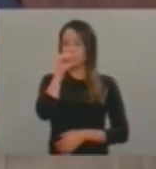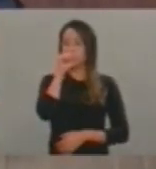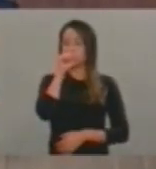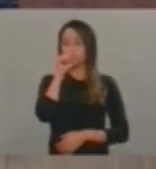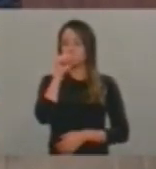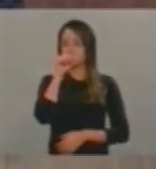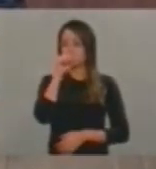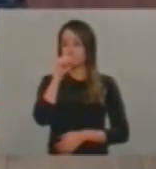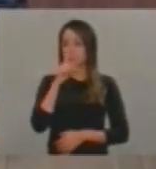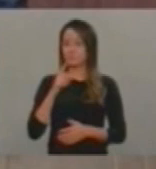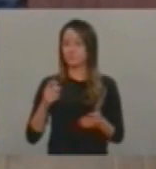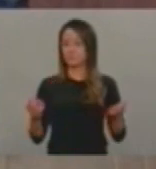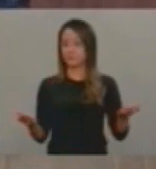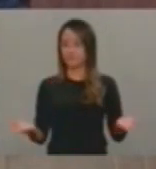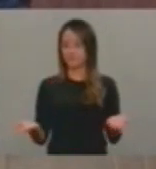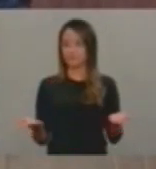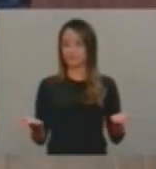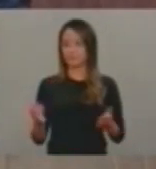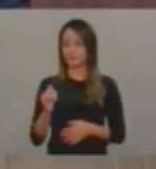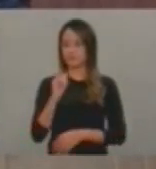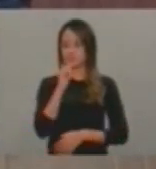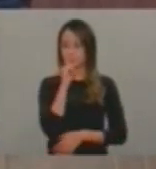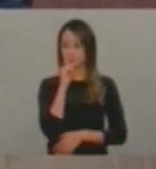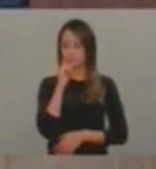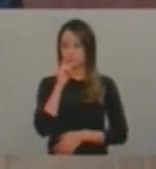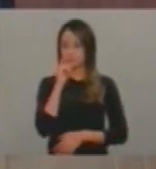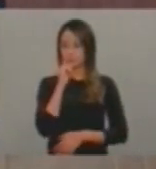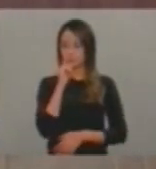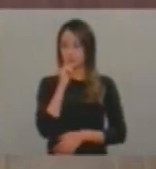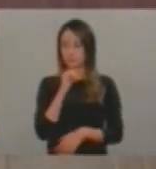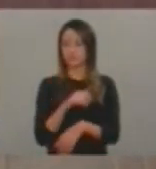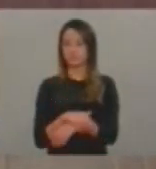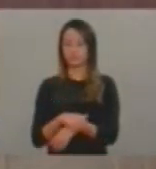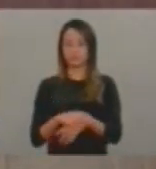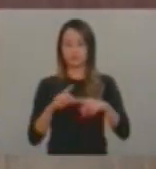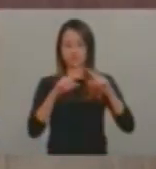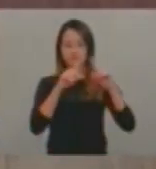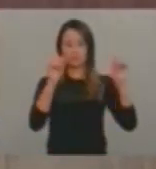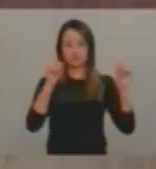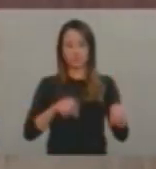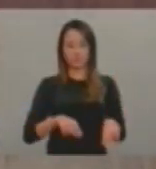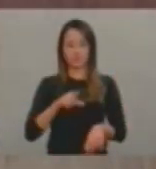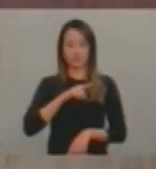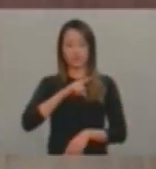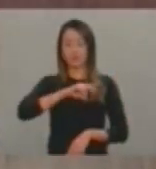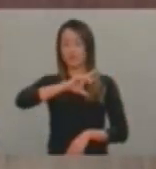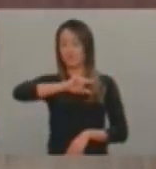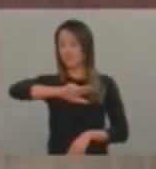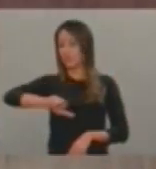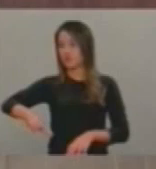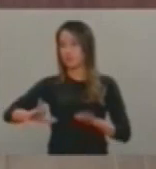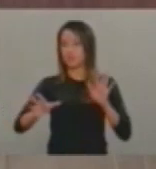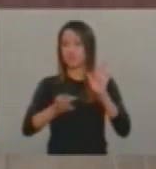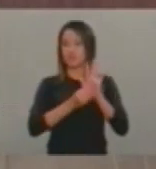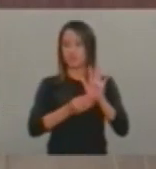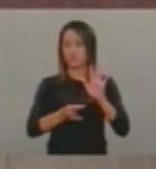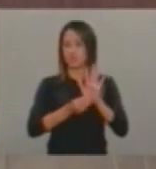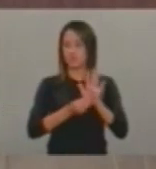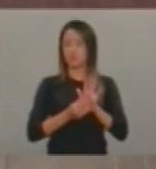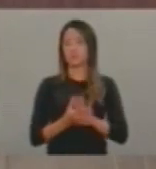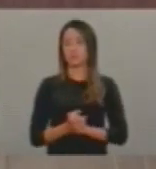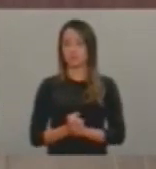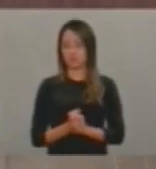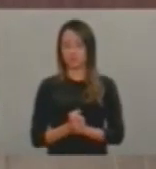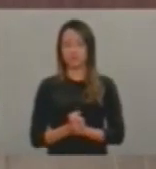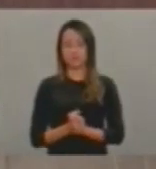fui designado como relator. O plano tem diversas emendas, inclusive emendas